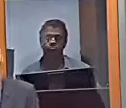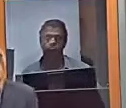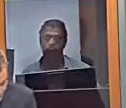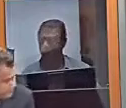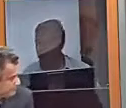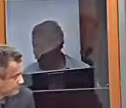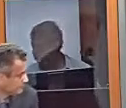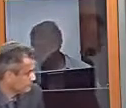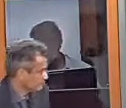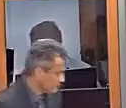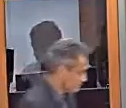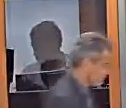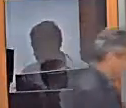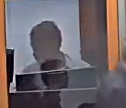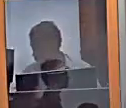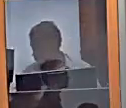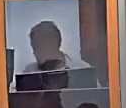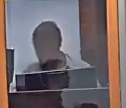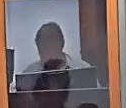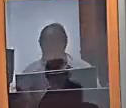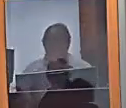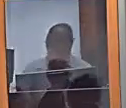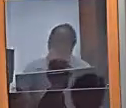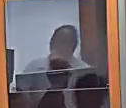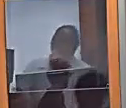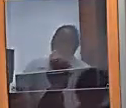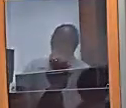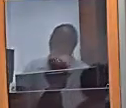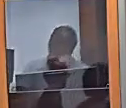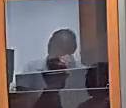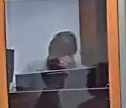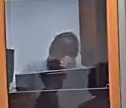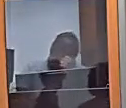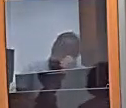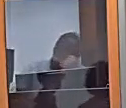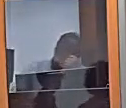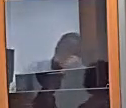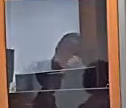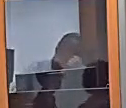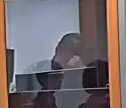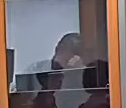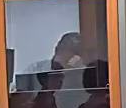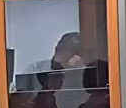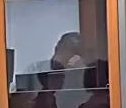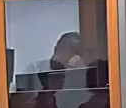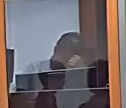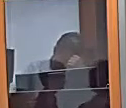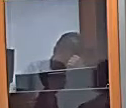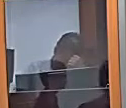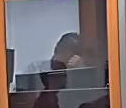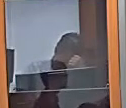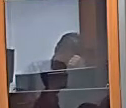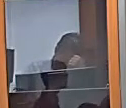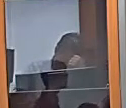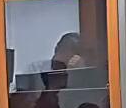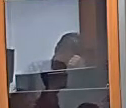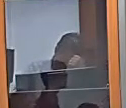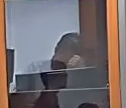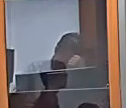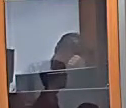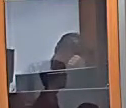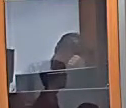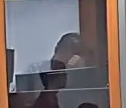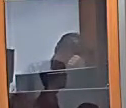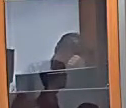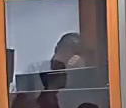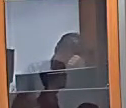Ouvindo a fala, né, a reivindicação da Vanusa, da mesma forma que nós, ouvintes, precisamos